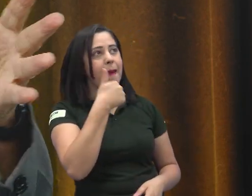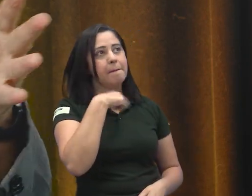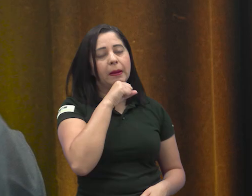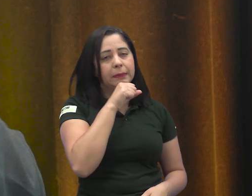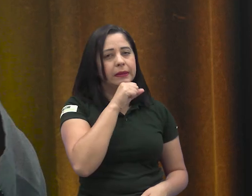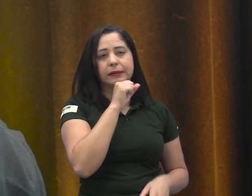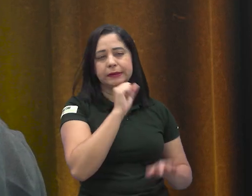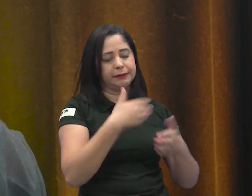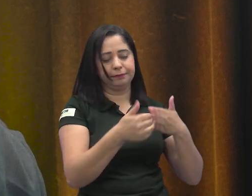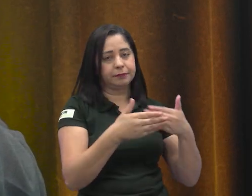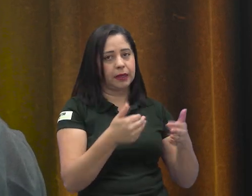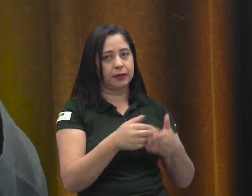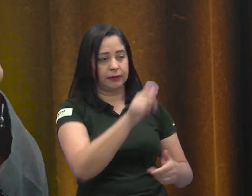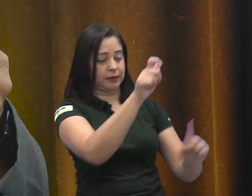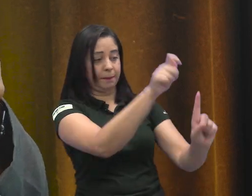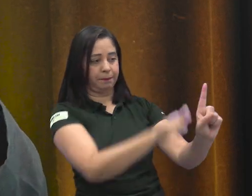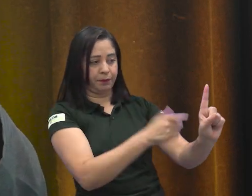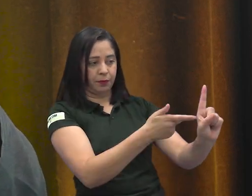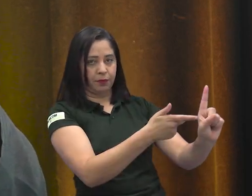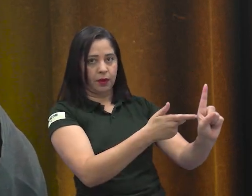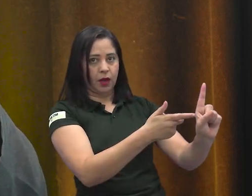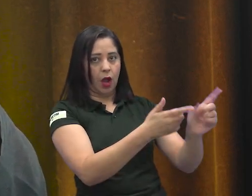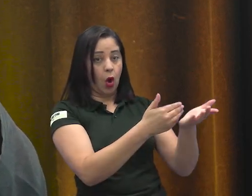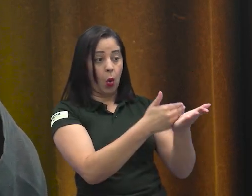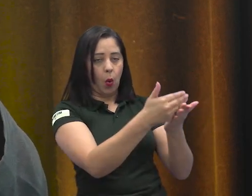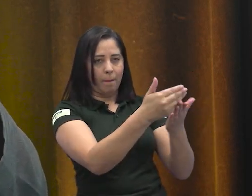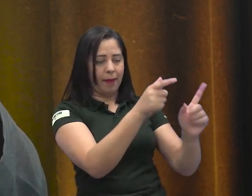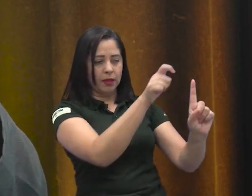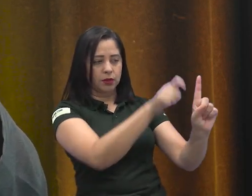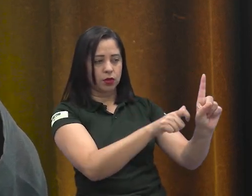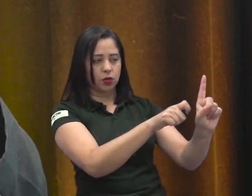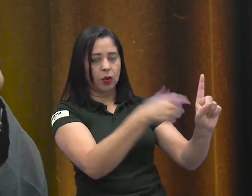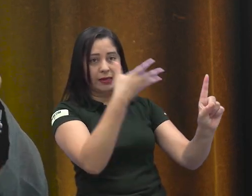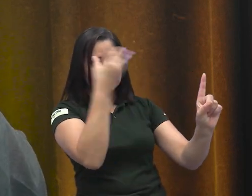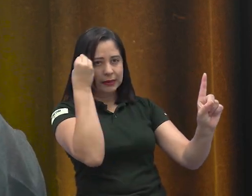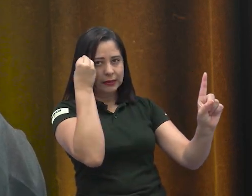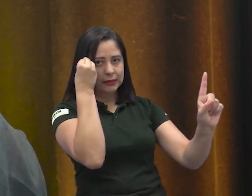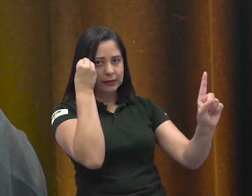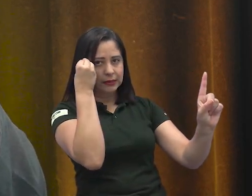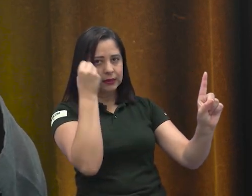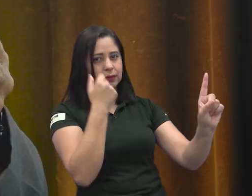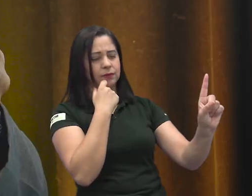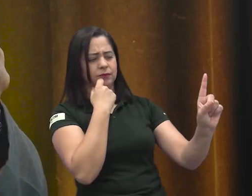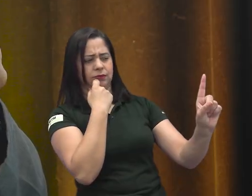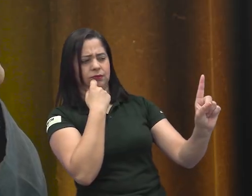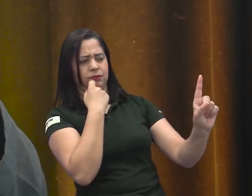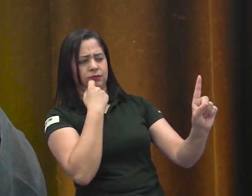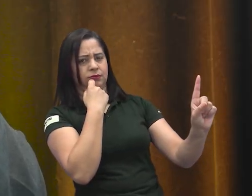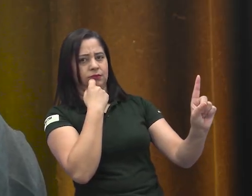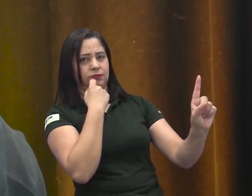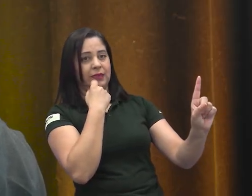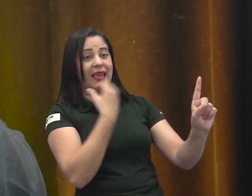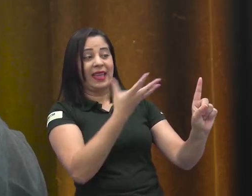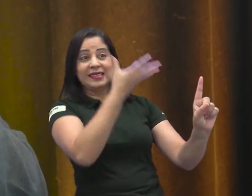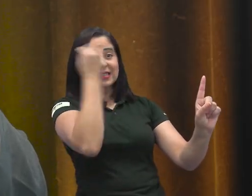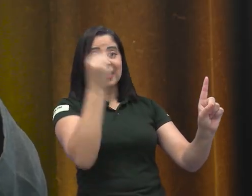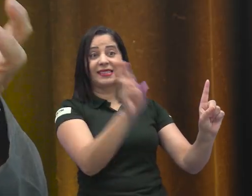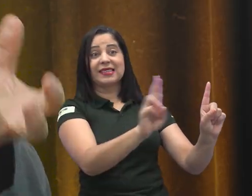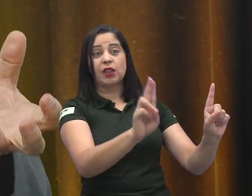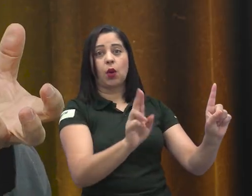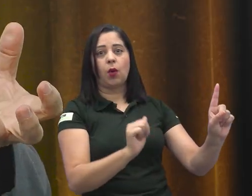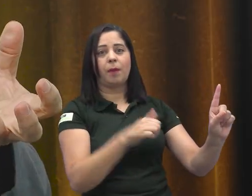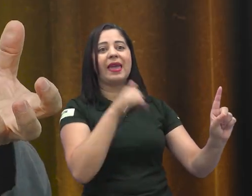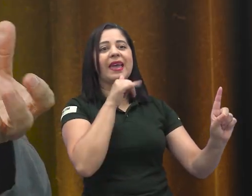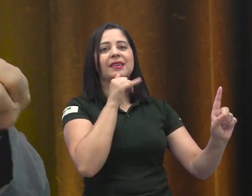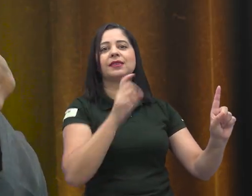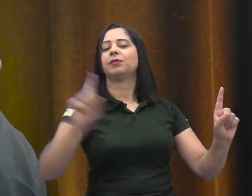seu companheiro, sua companheira, está começando a esquecer. Uma das primeiras coisas é esquecer nome.